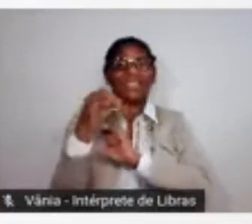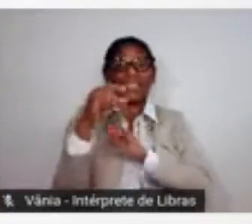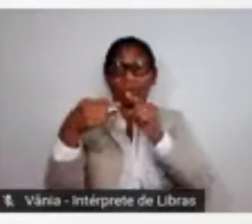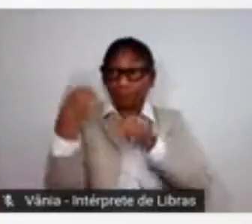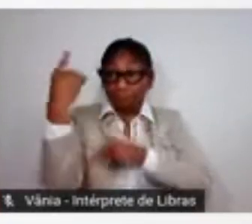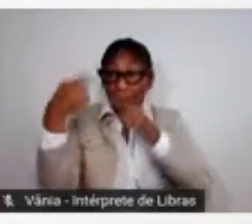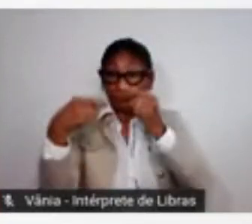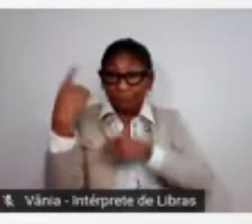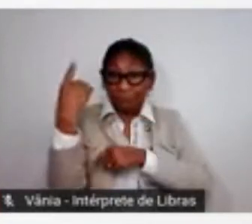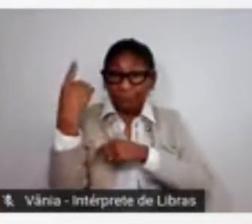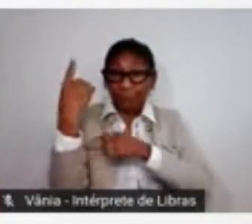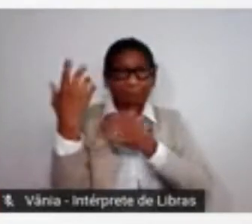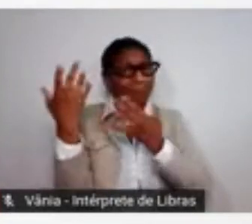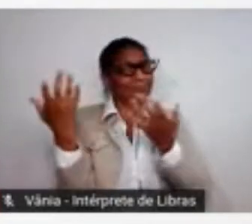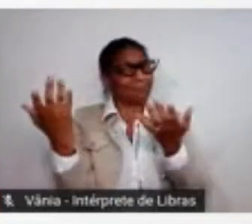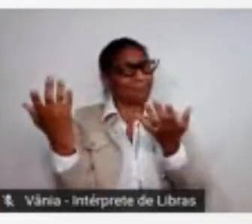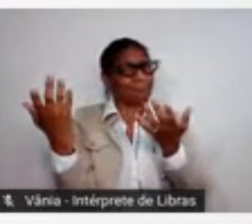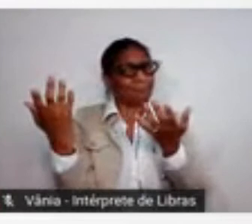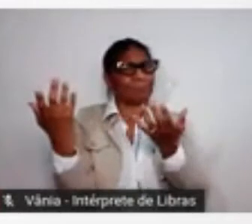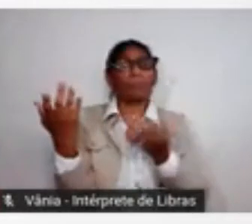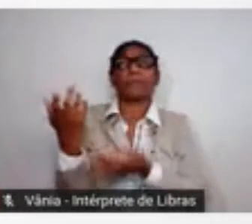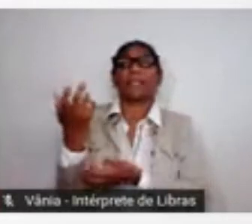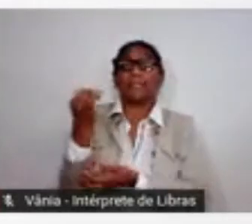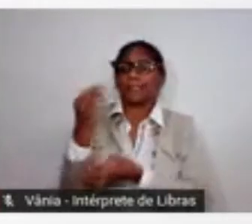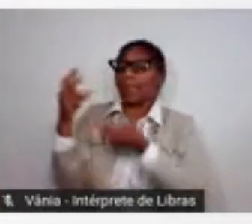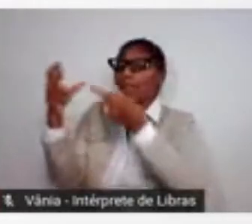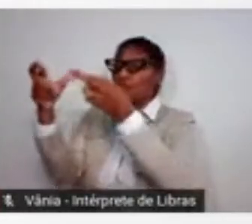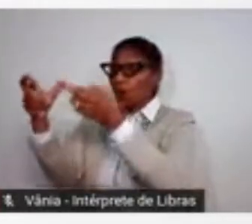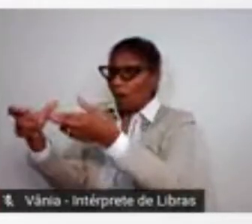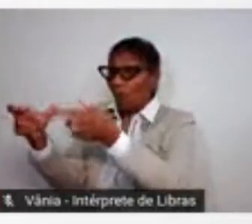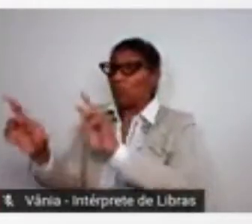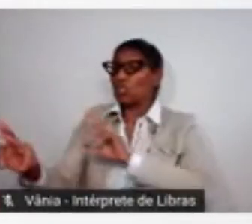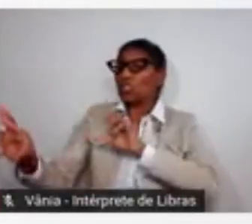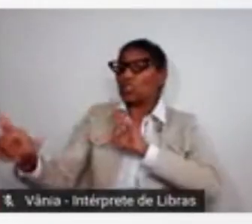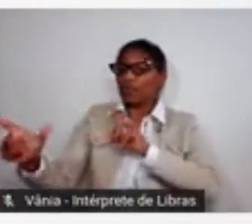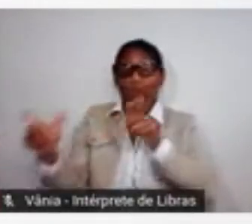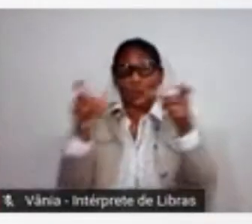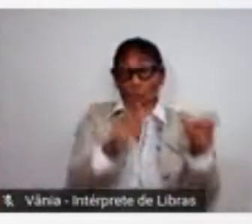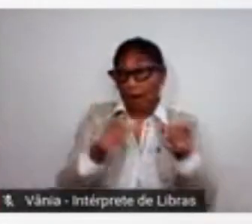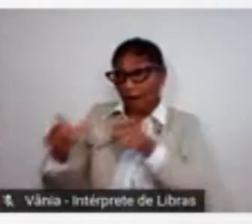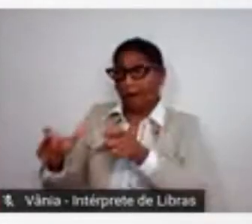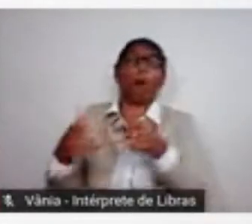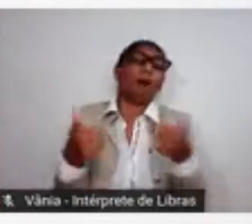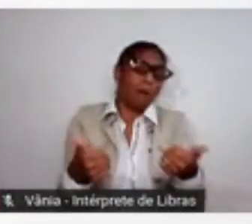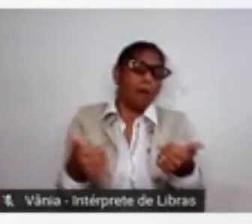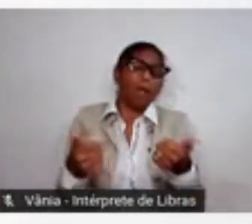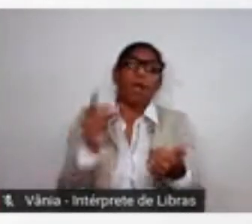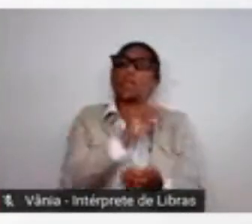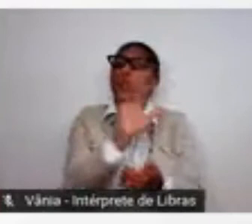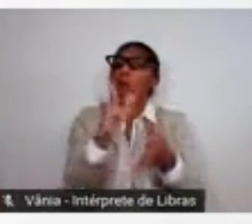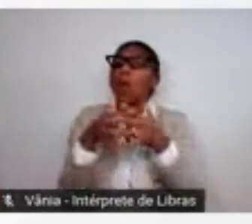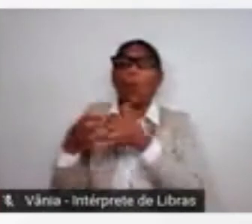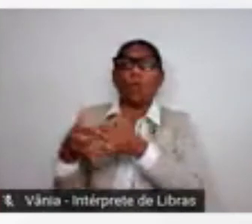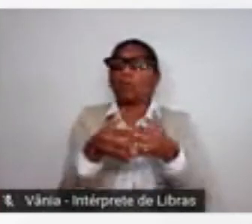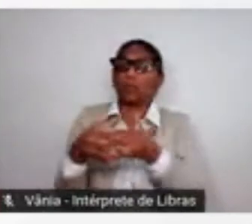regional. Isto é, para fortalecer a gestão compartilhada. Não se trata de confusão nenhuma, pelo